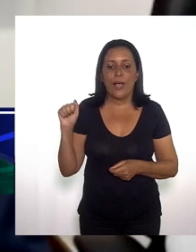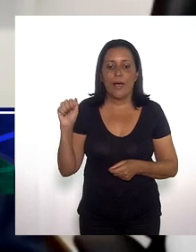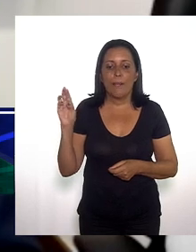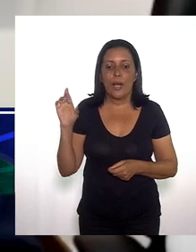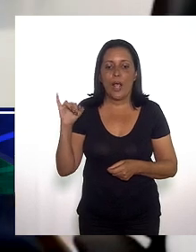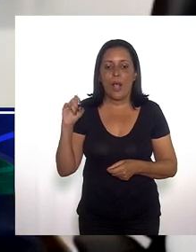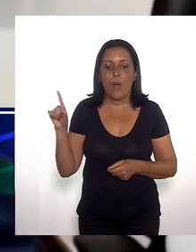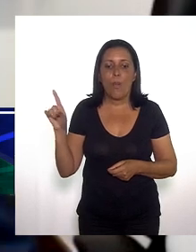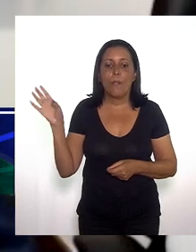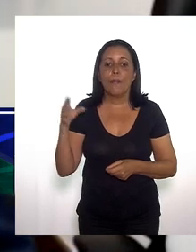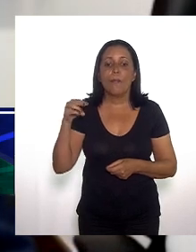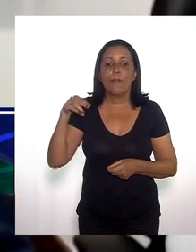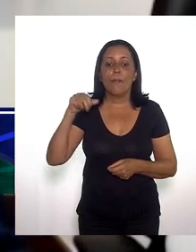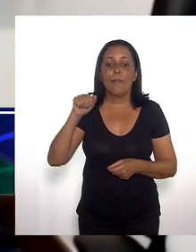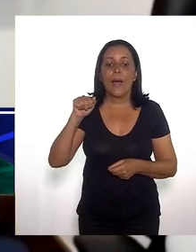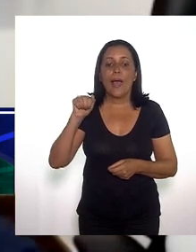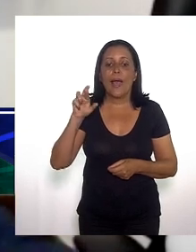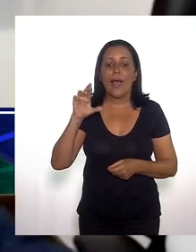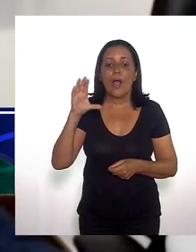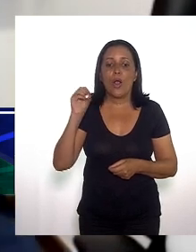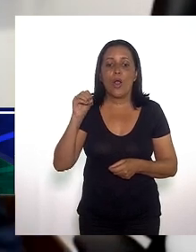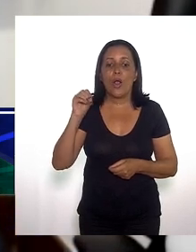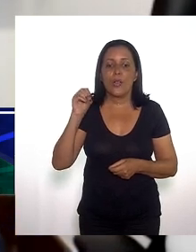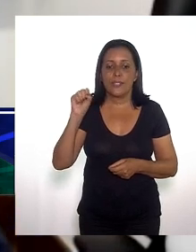Deputado Marcos Miller.